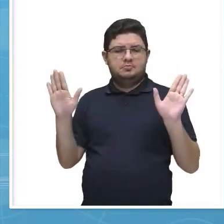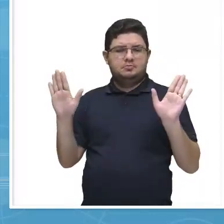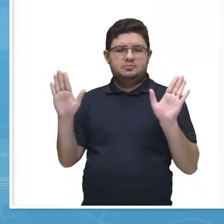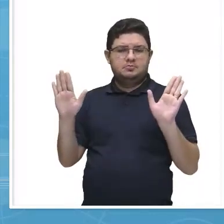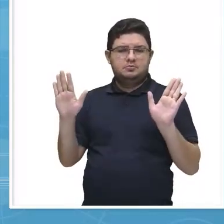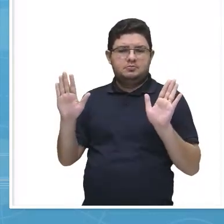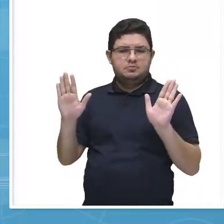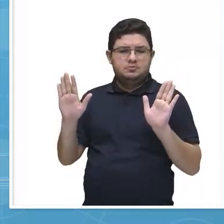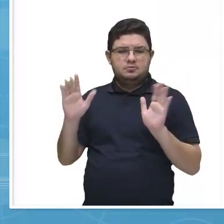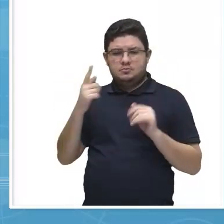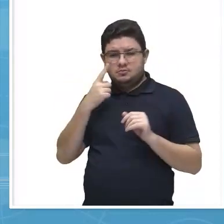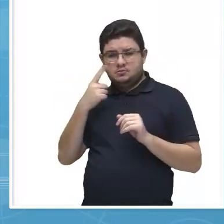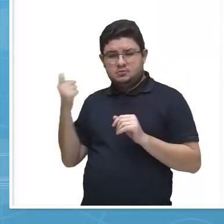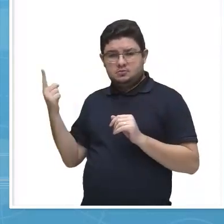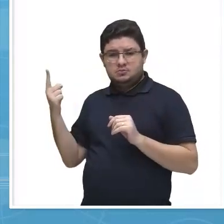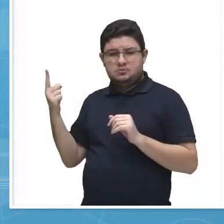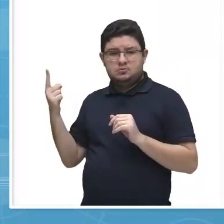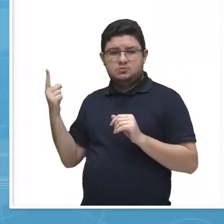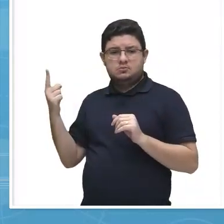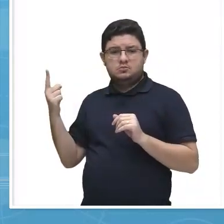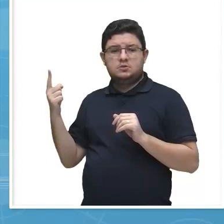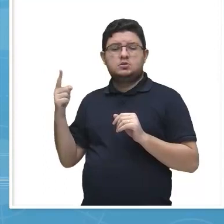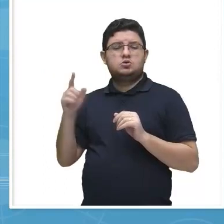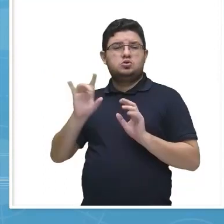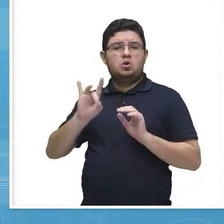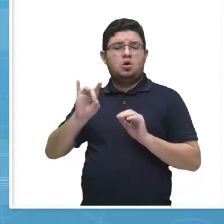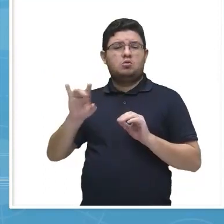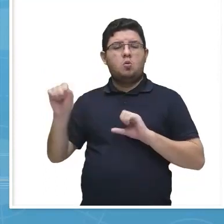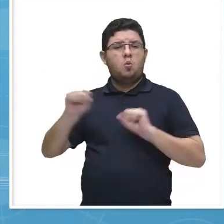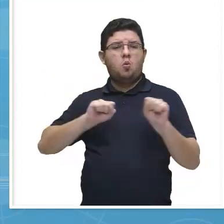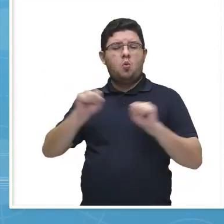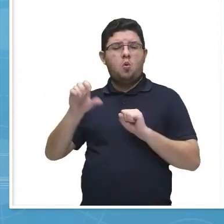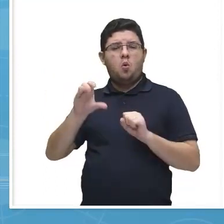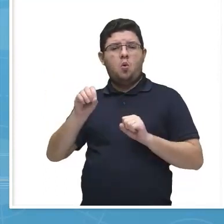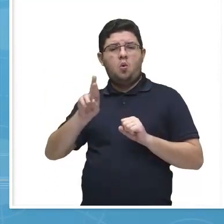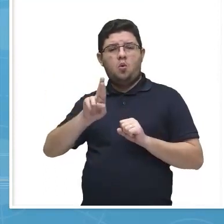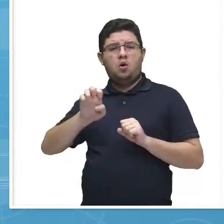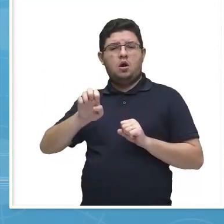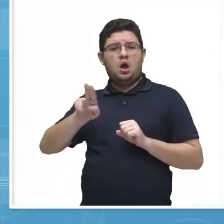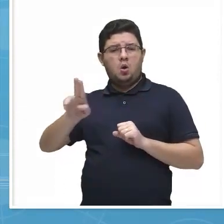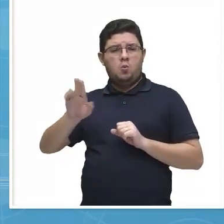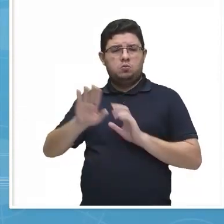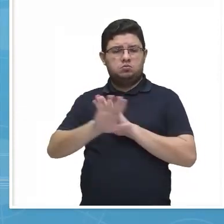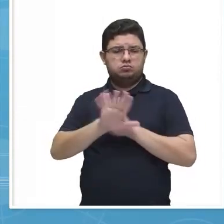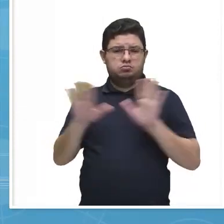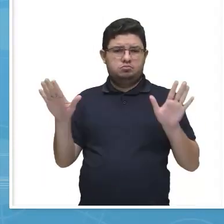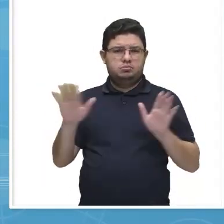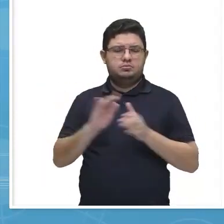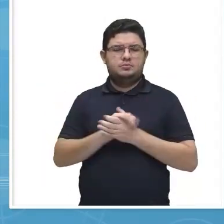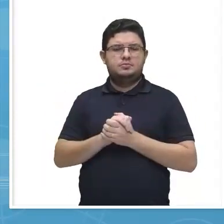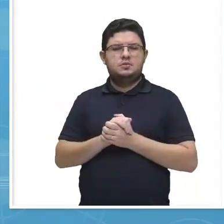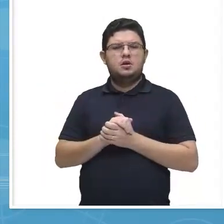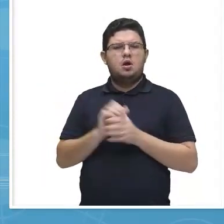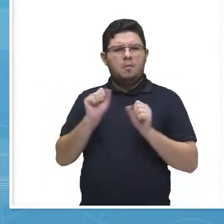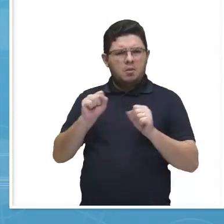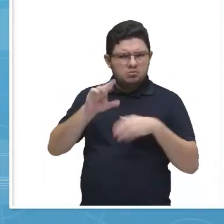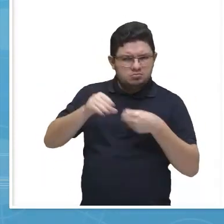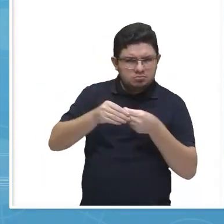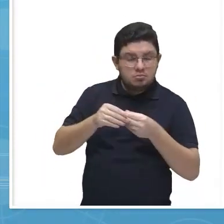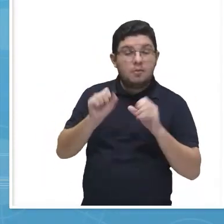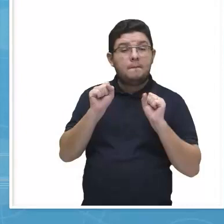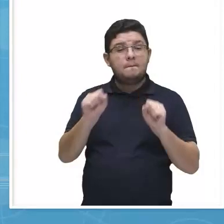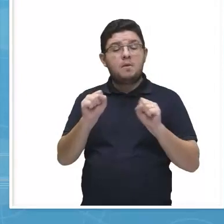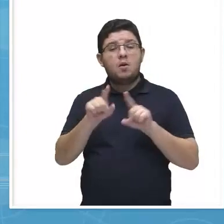ó. José correu. Mas veja bem, e se eu quiser acrescentar, professora? Você pode, mas não é complemento. O verbo, eu